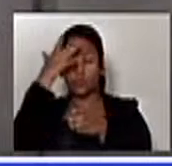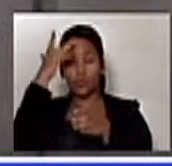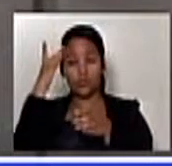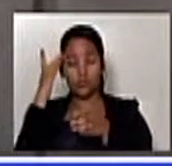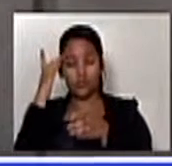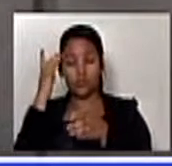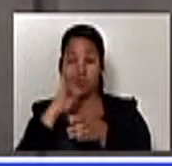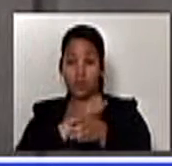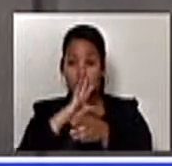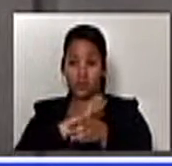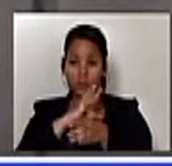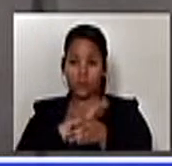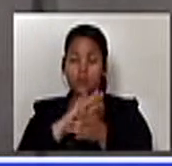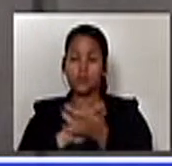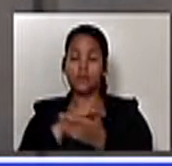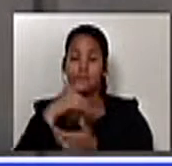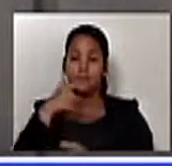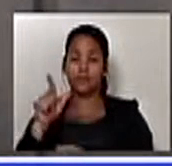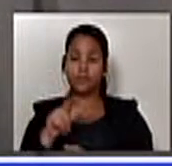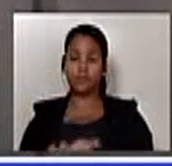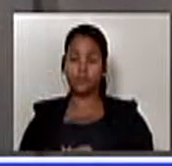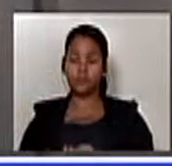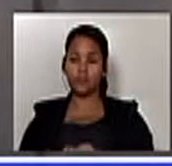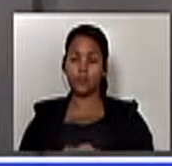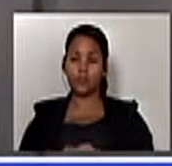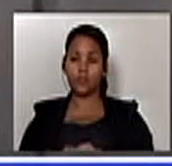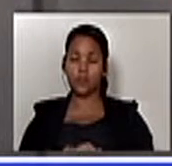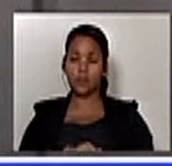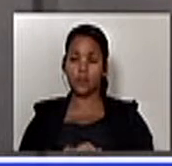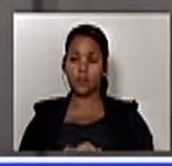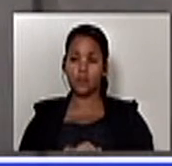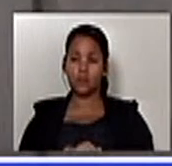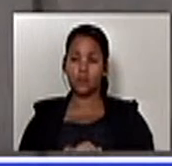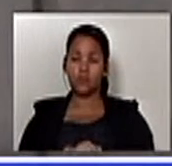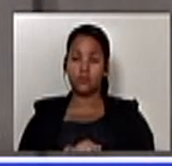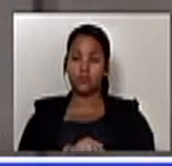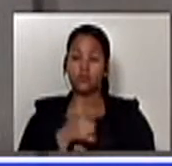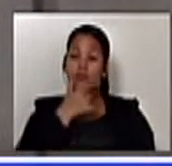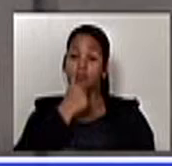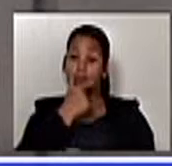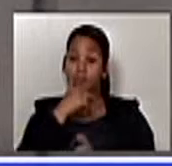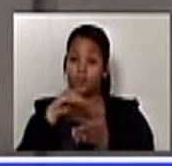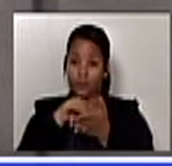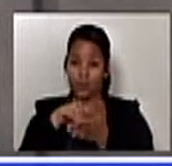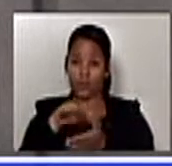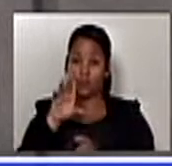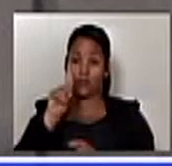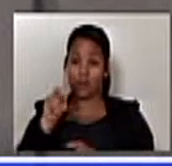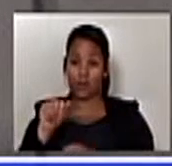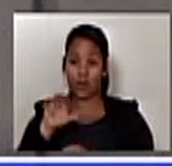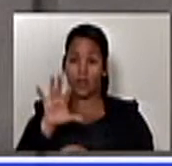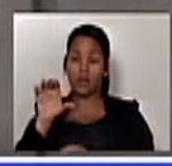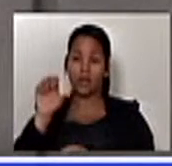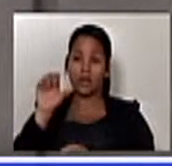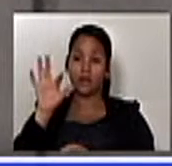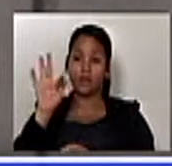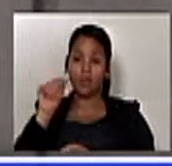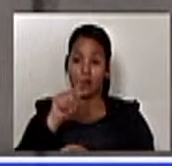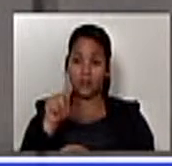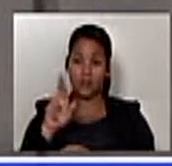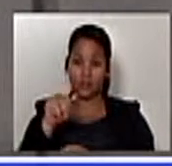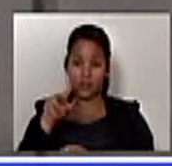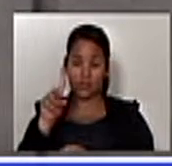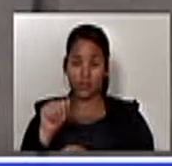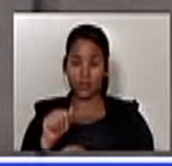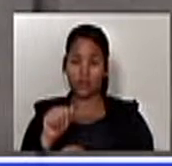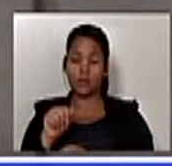a presença e a sua grande contribuição, o secretário da Fazenda, George André Palermo